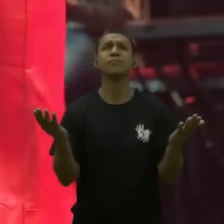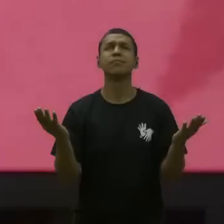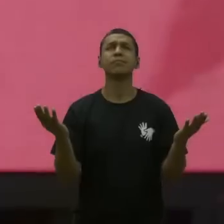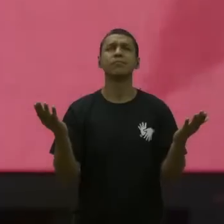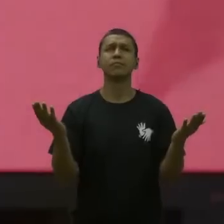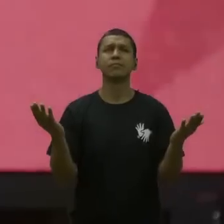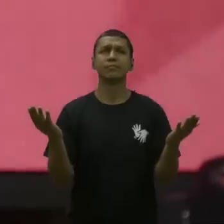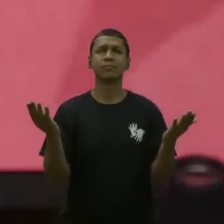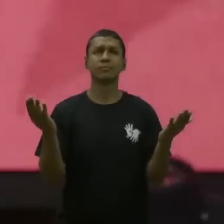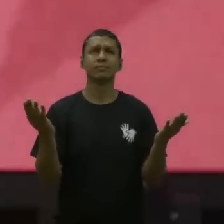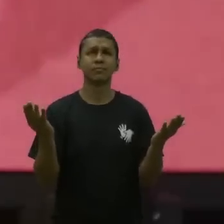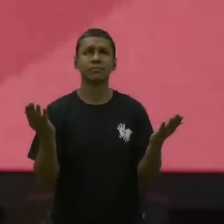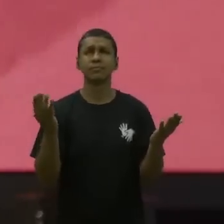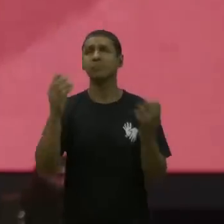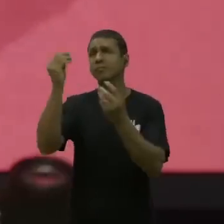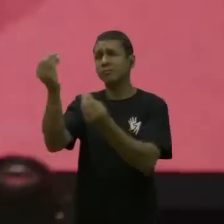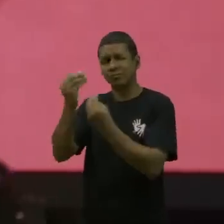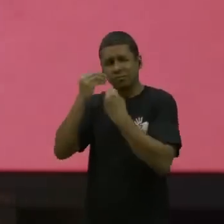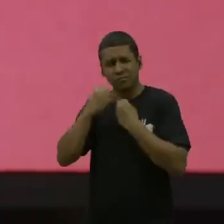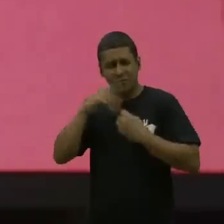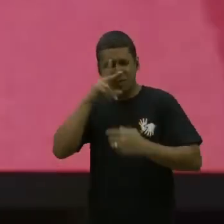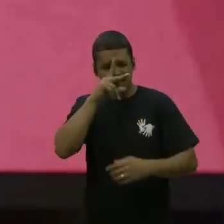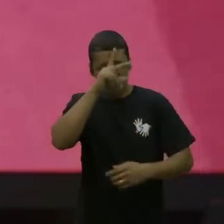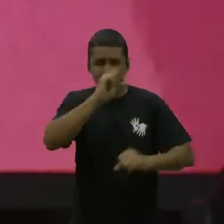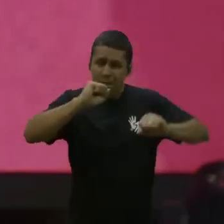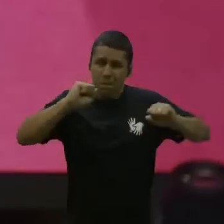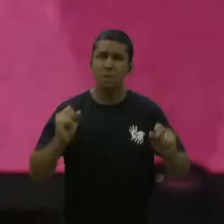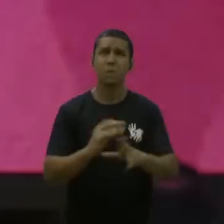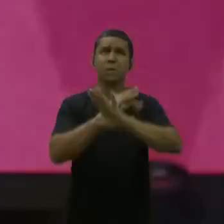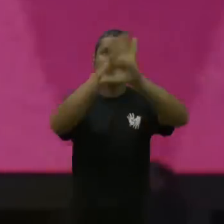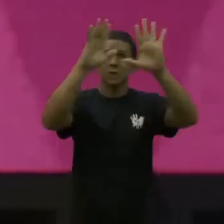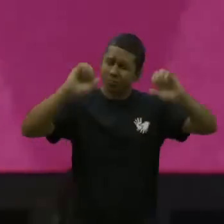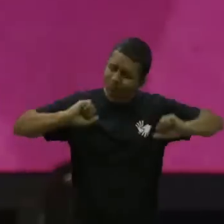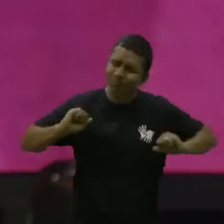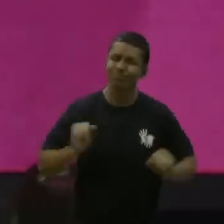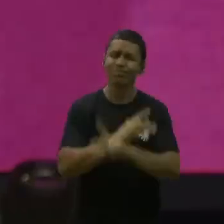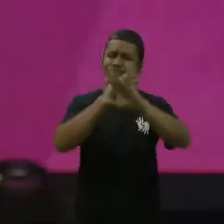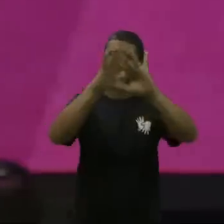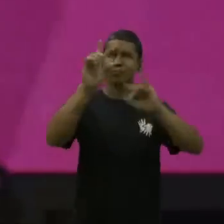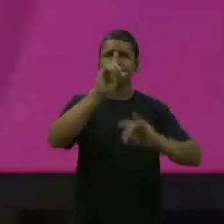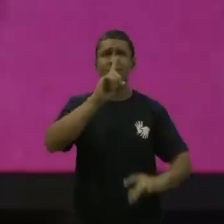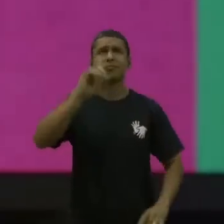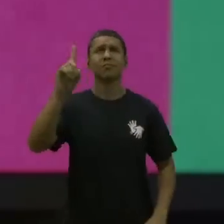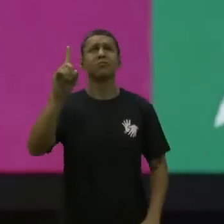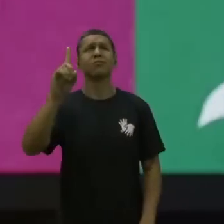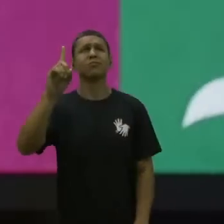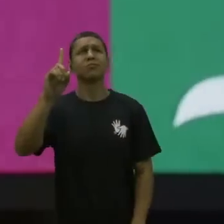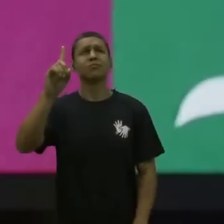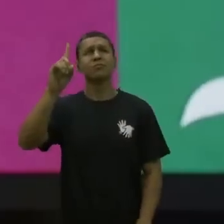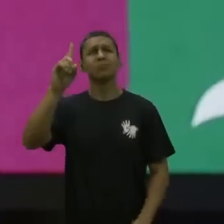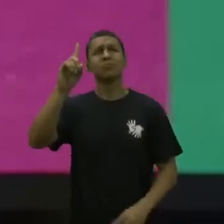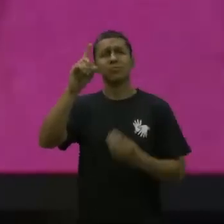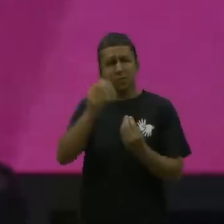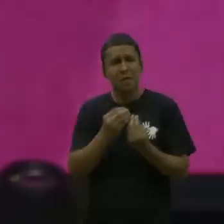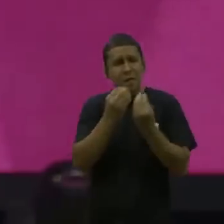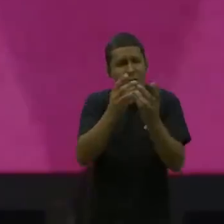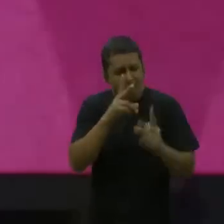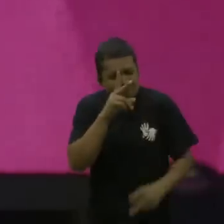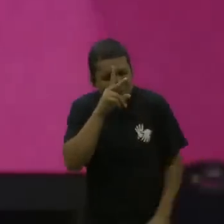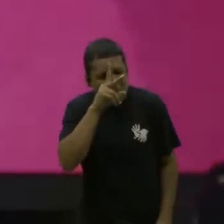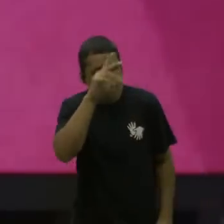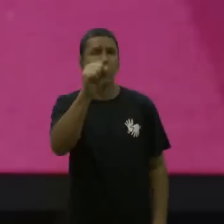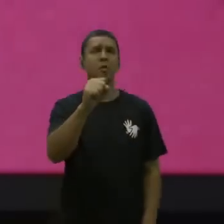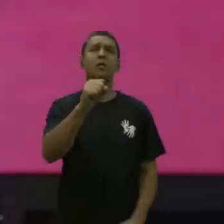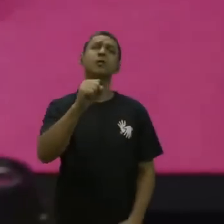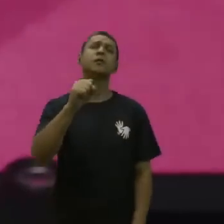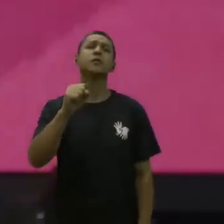Oh, seja fortalecido dando glória a Deus, glória a Deus. Seja fortalecido dando